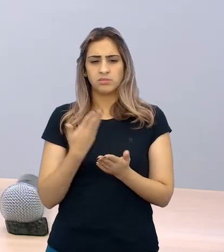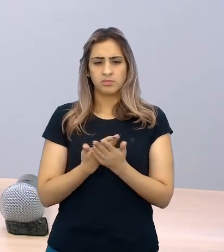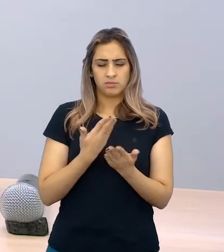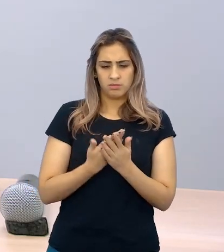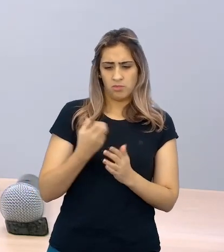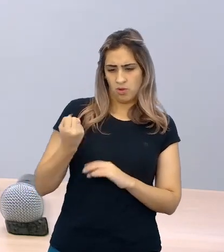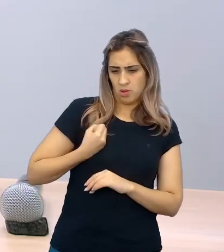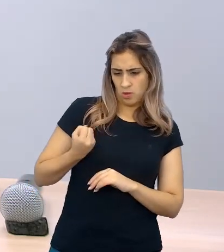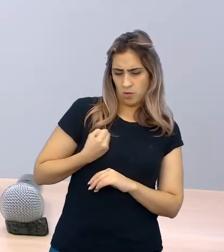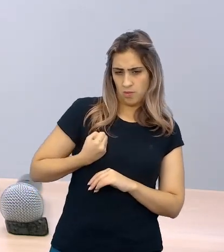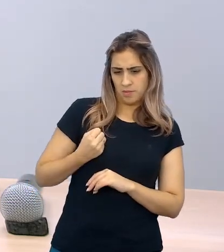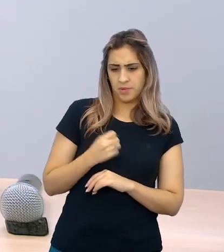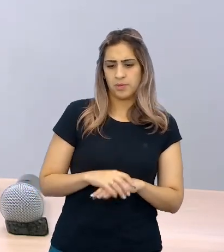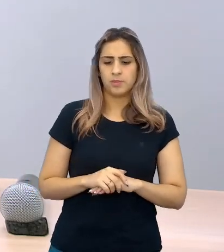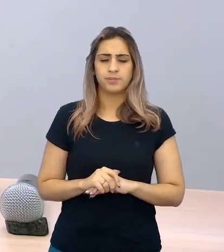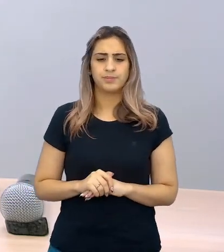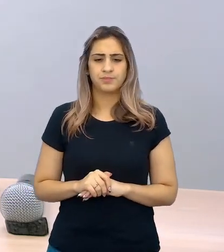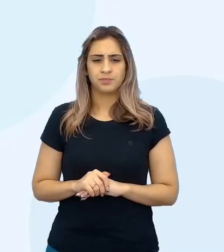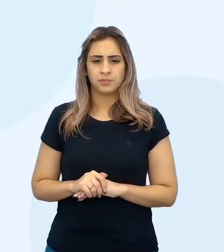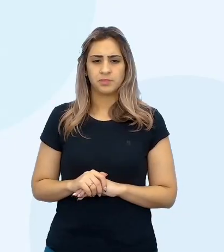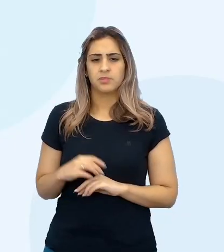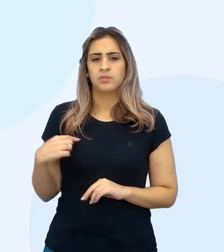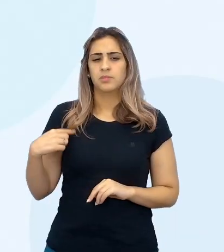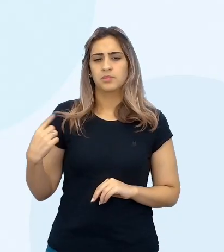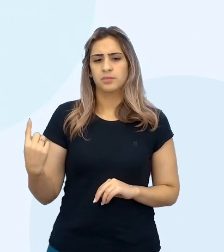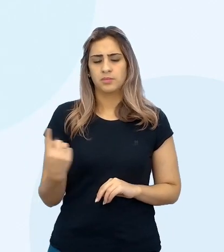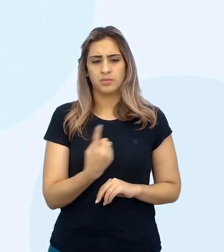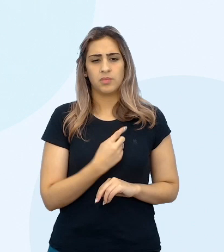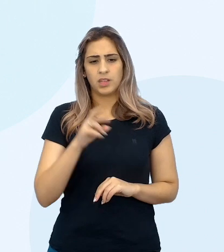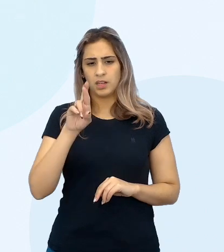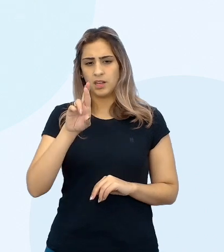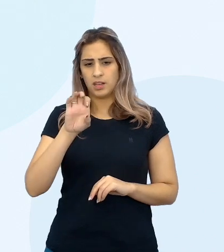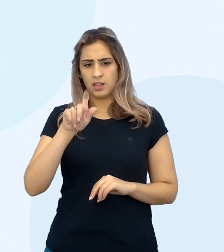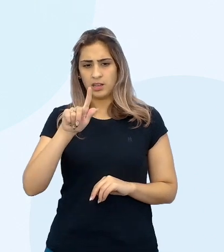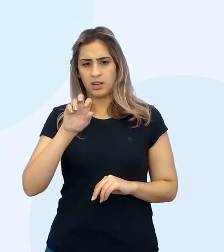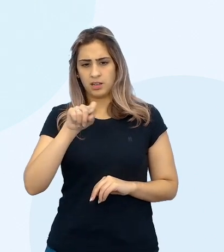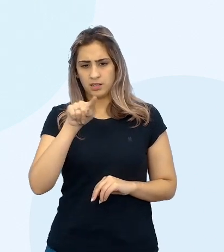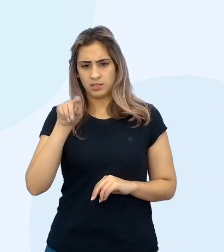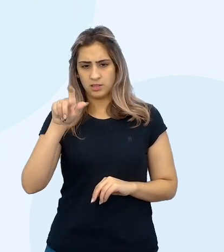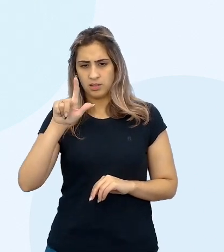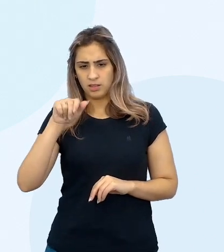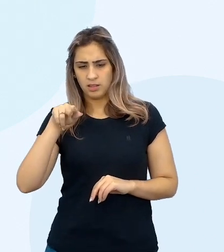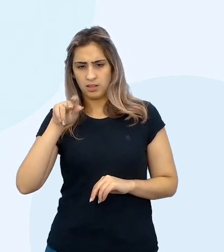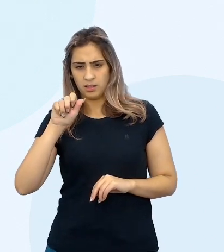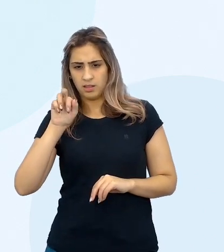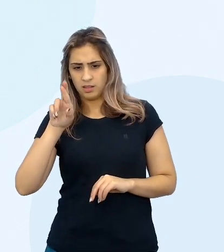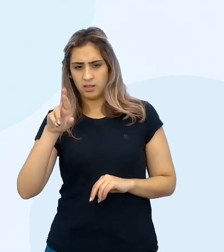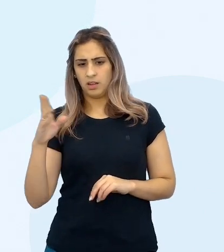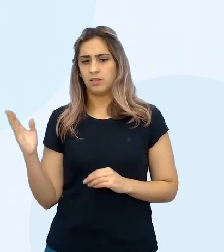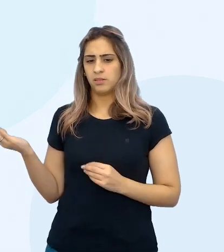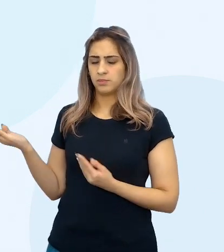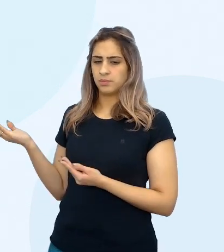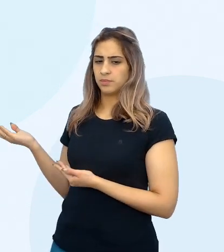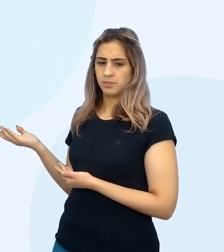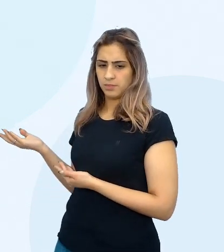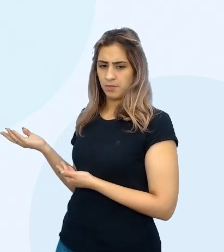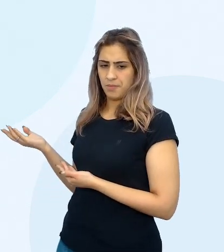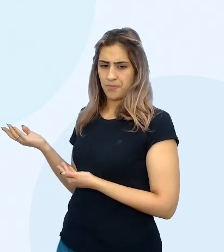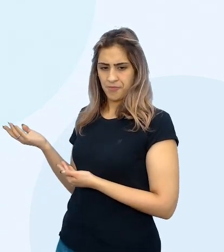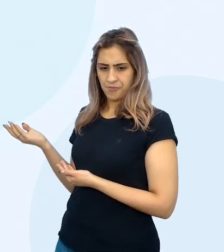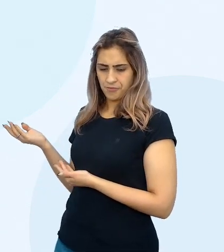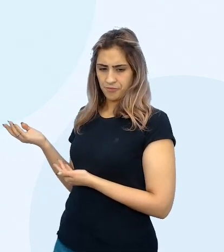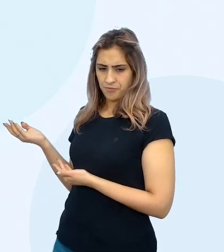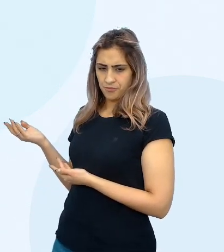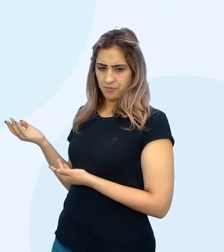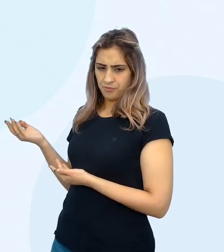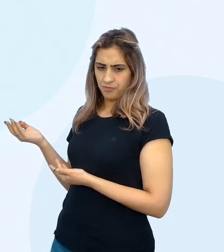y, a gente vai pôr no plano cartesiano e aí a gente vai para a regressão linear. Vou até já mostrar aqui, ó. A gente vai tentar fazer isso que eu falei, ó. Vão ter os pontinhos